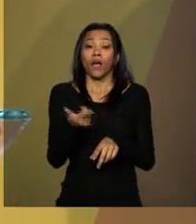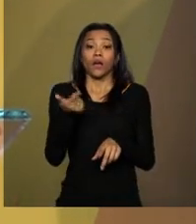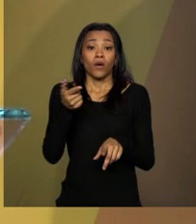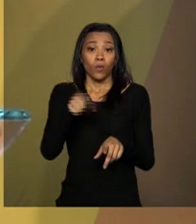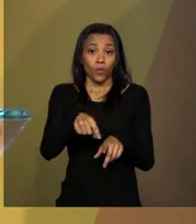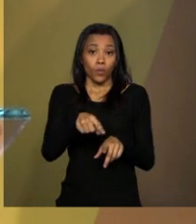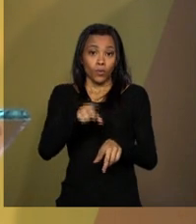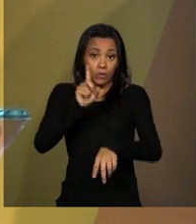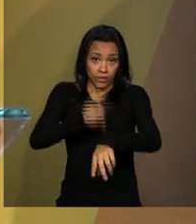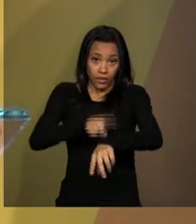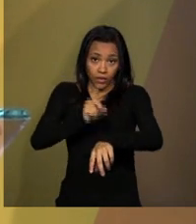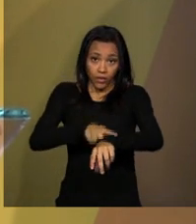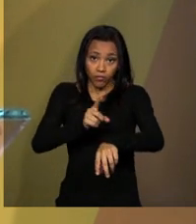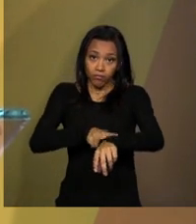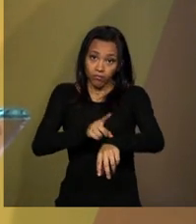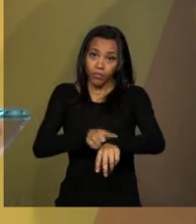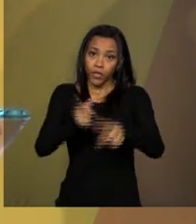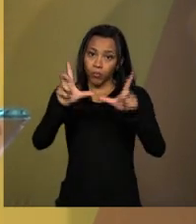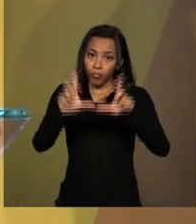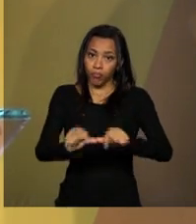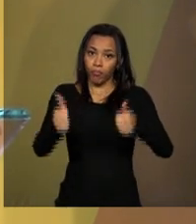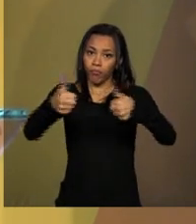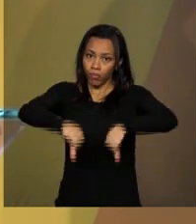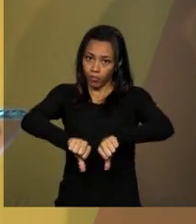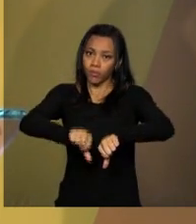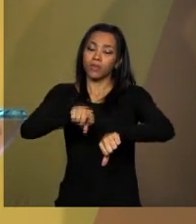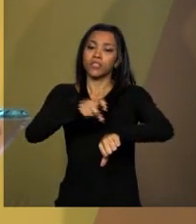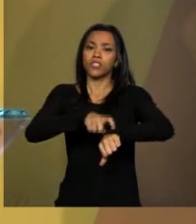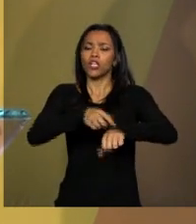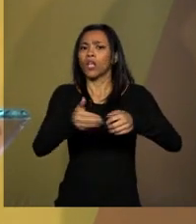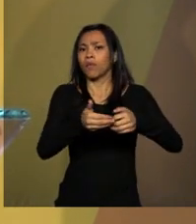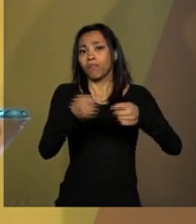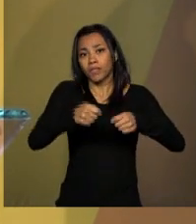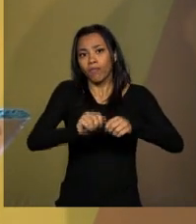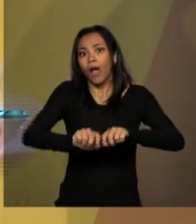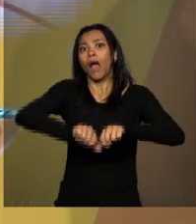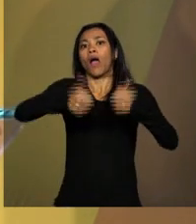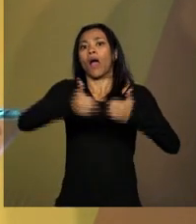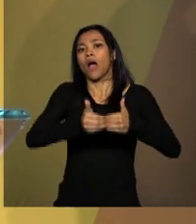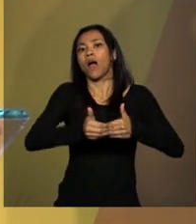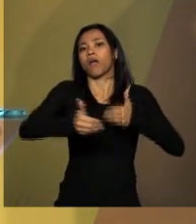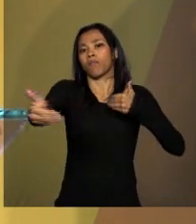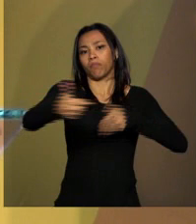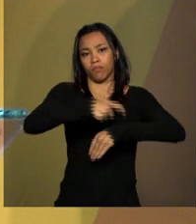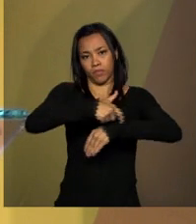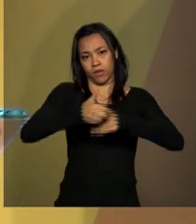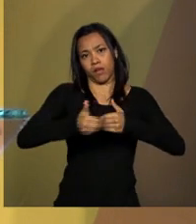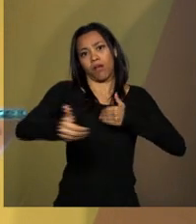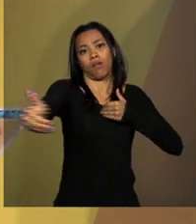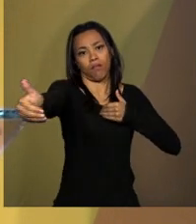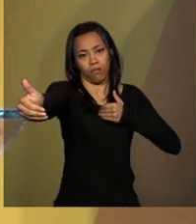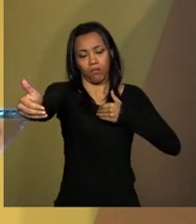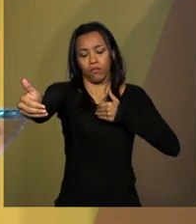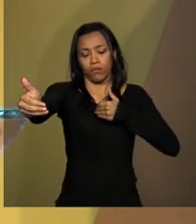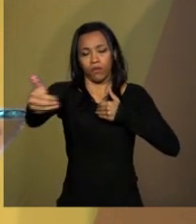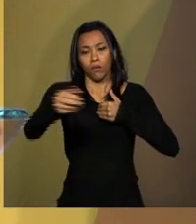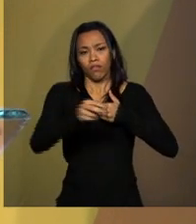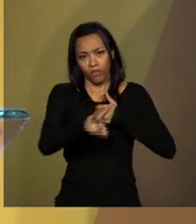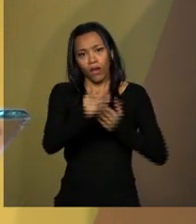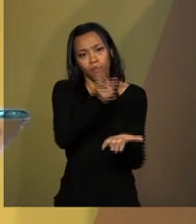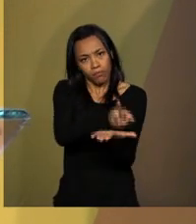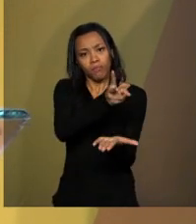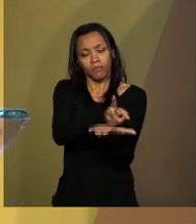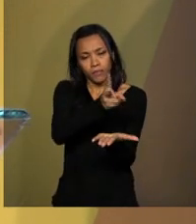prazo desse setor e a intensidade dos investimentos nesse setor vamos manter nossas